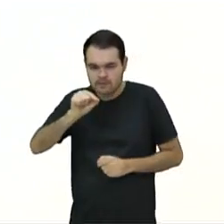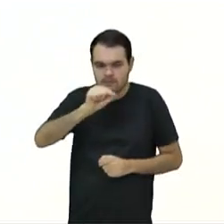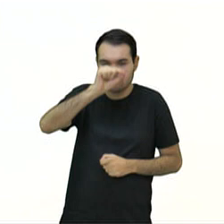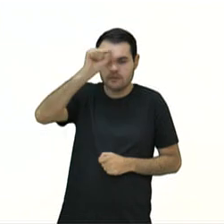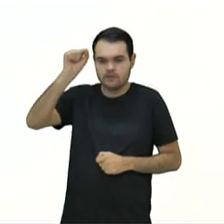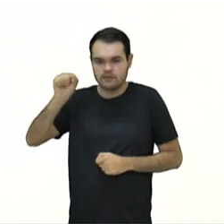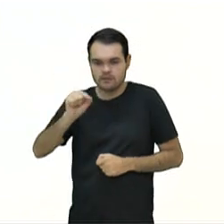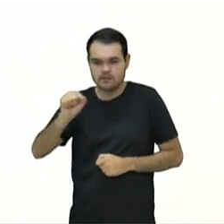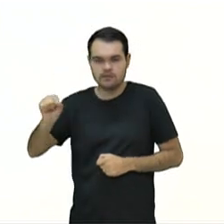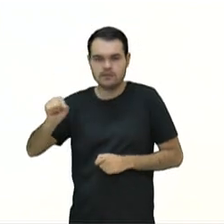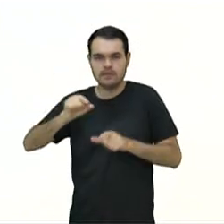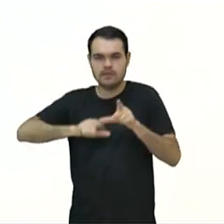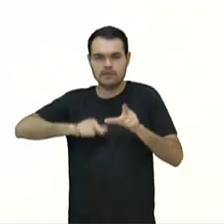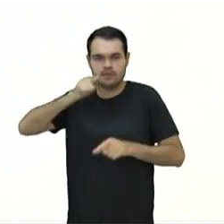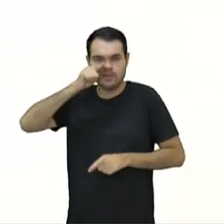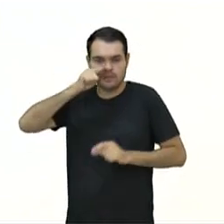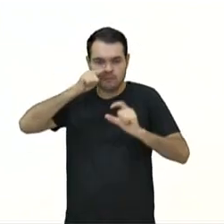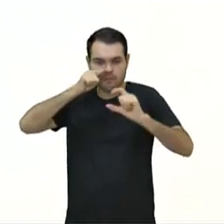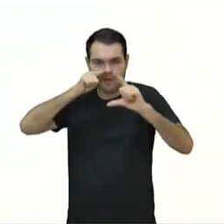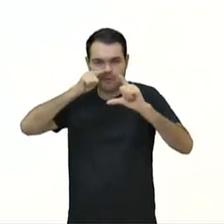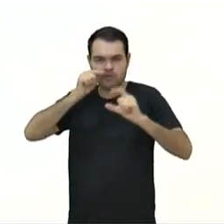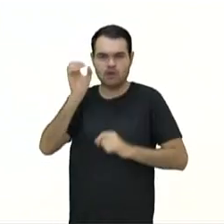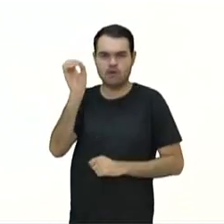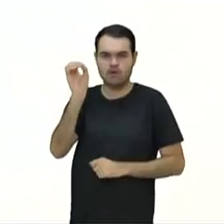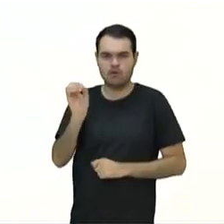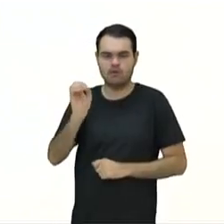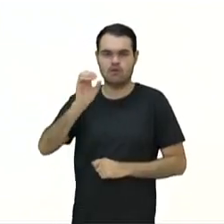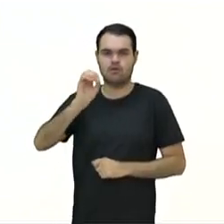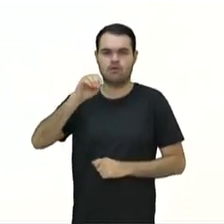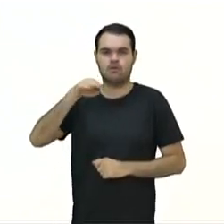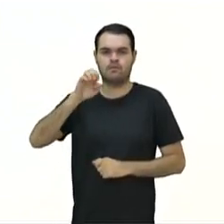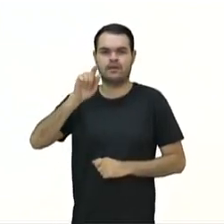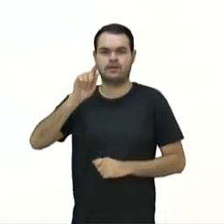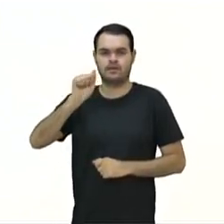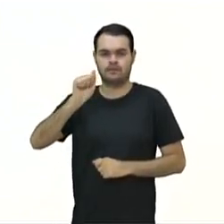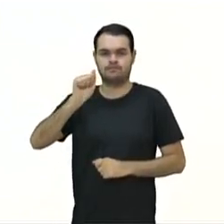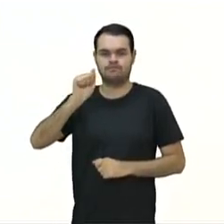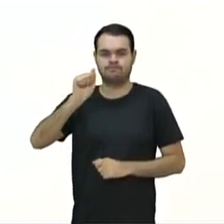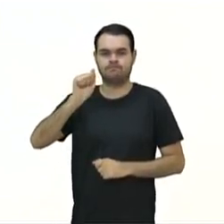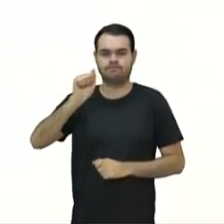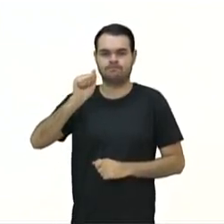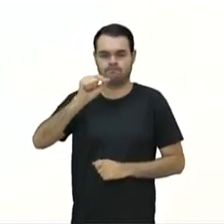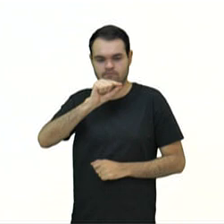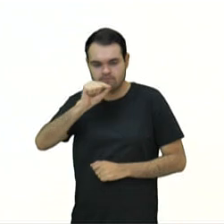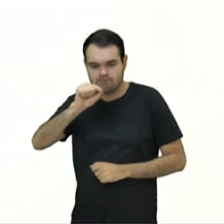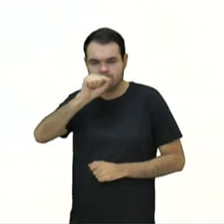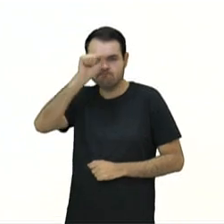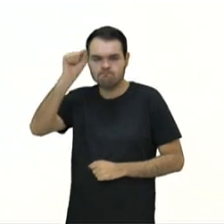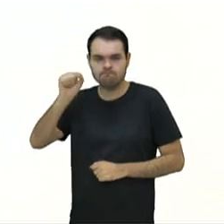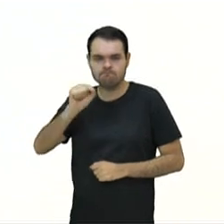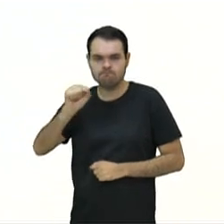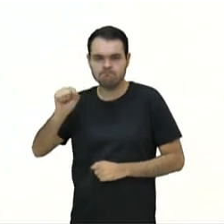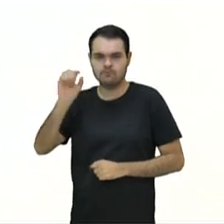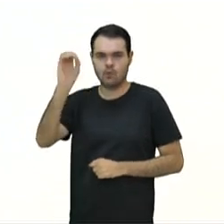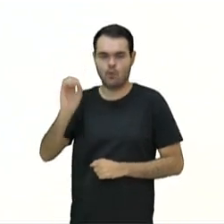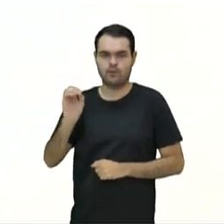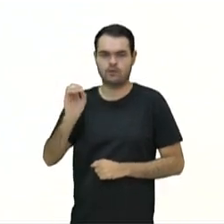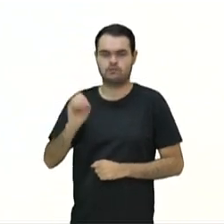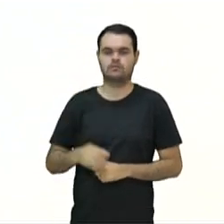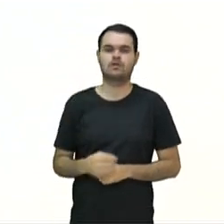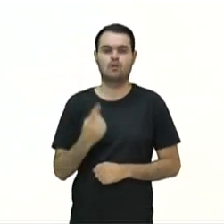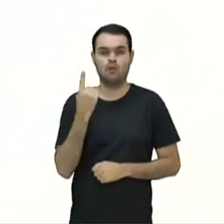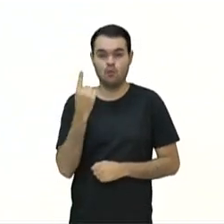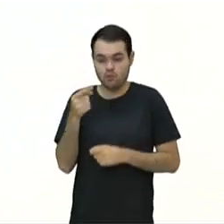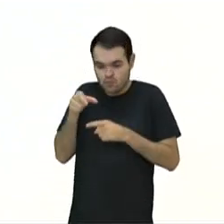pela letra grega maiúscula Ohm, ômega, né? Ômega. Então, 1 ohm